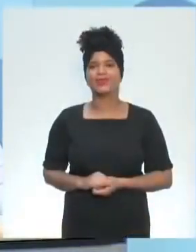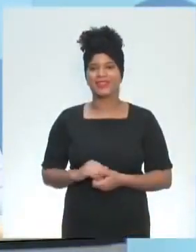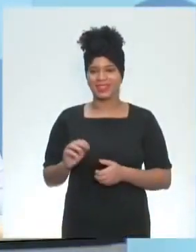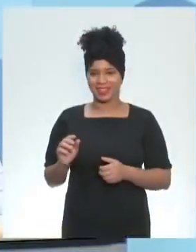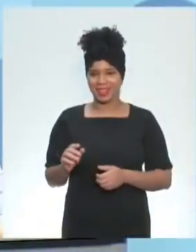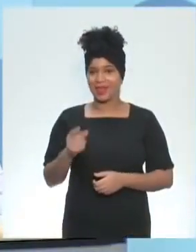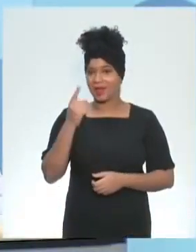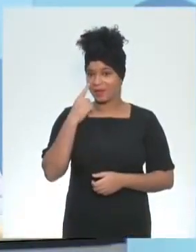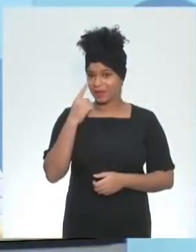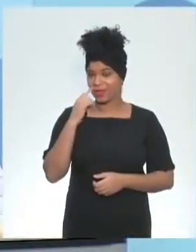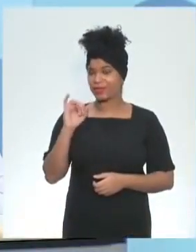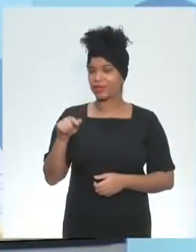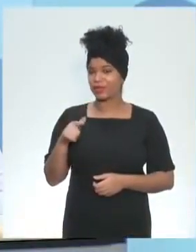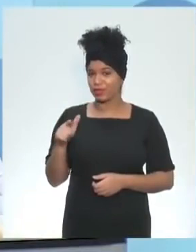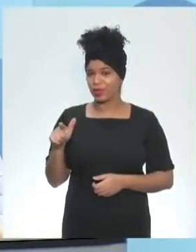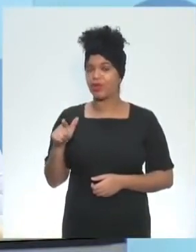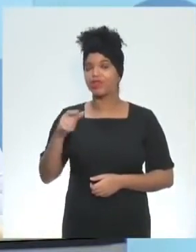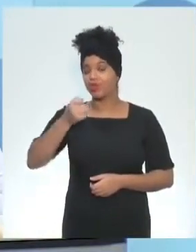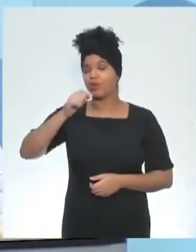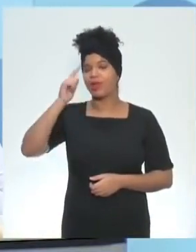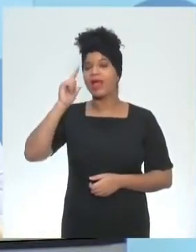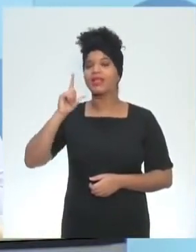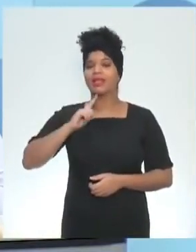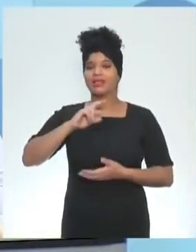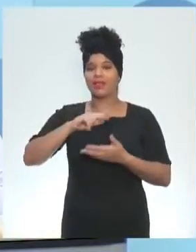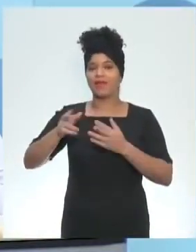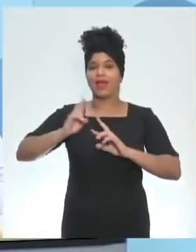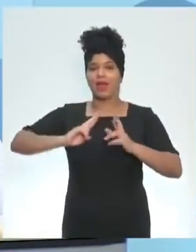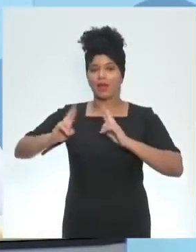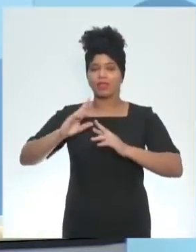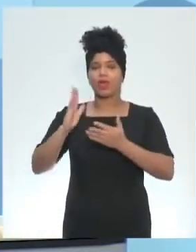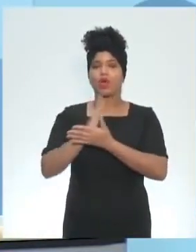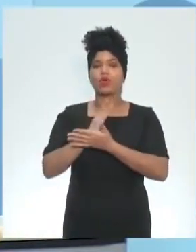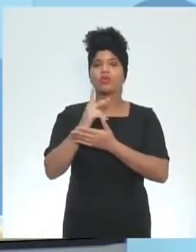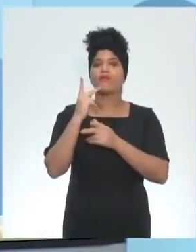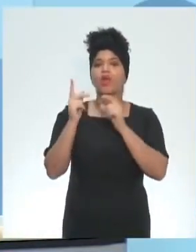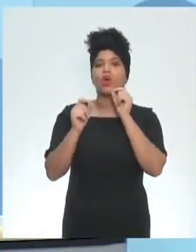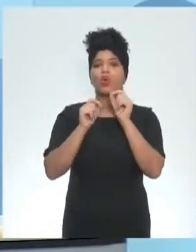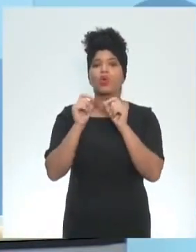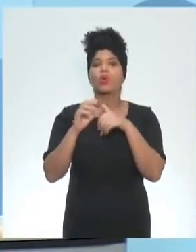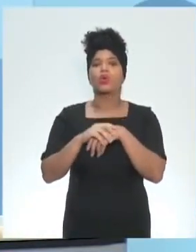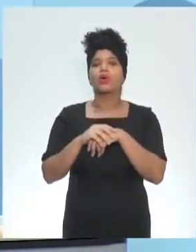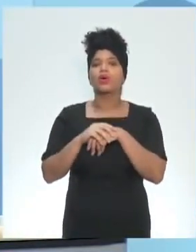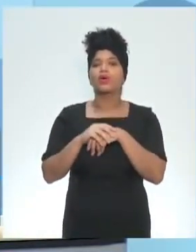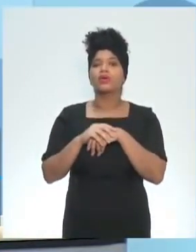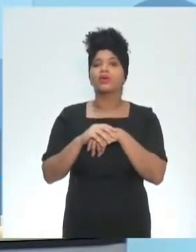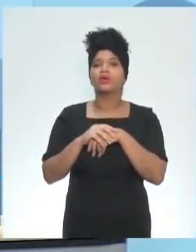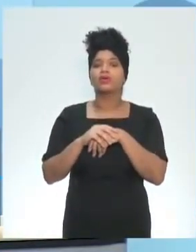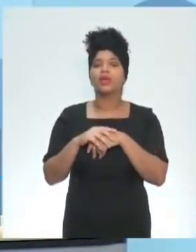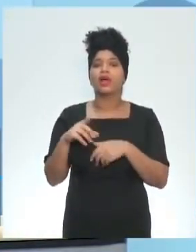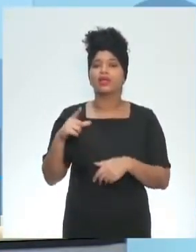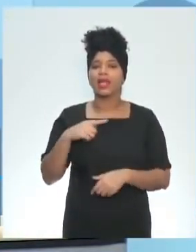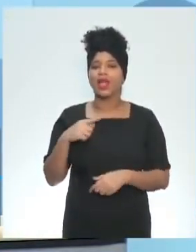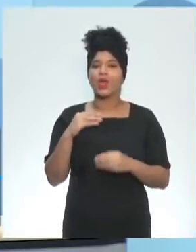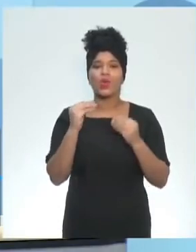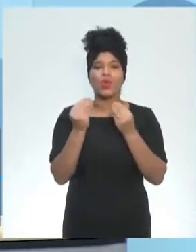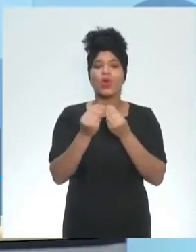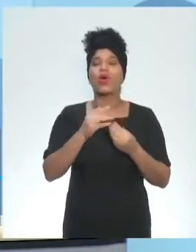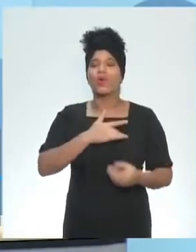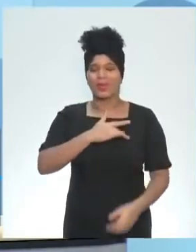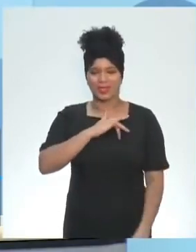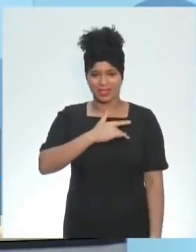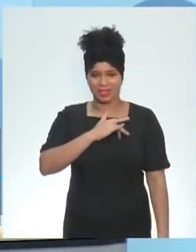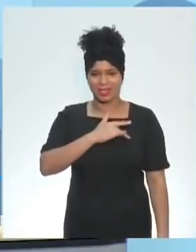a roda ações tem bastante várias respostas aqui então alguns estão falando sobre romance